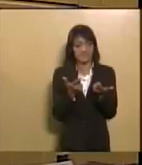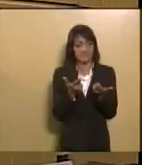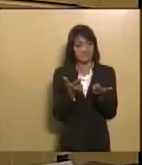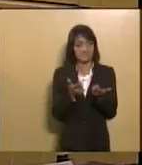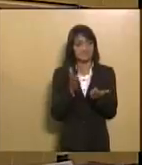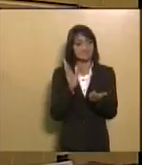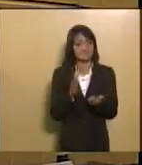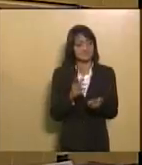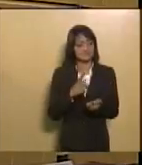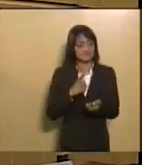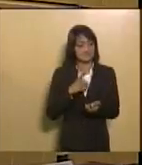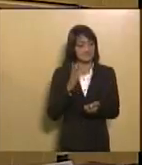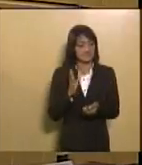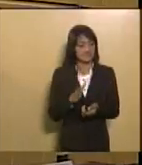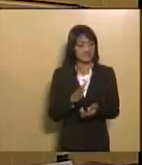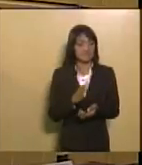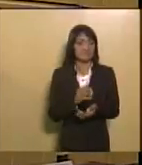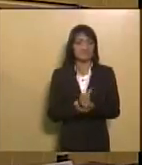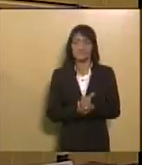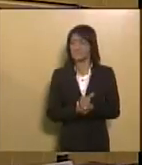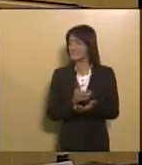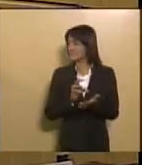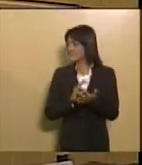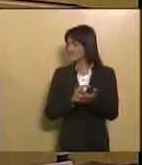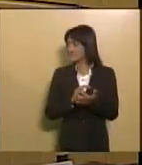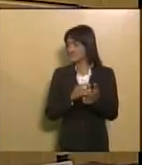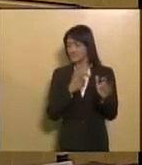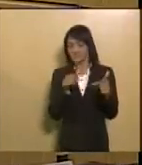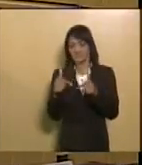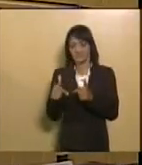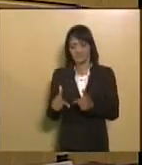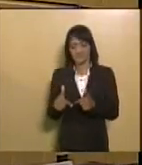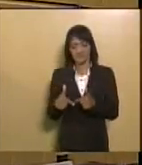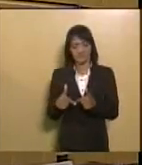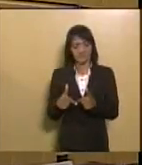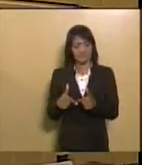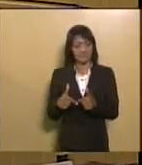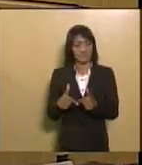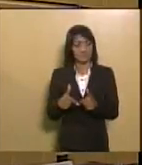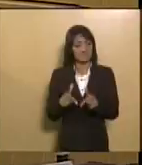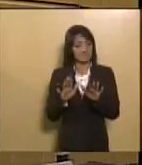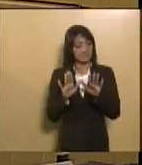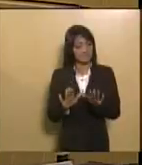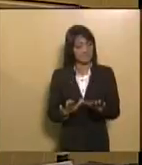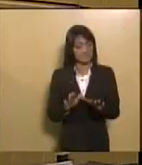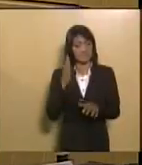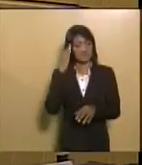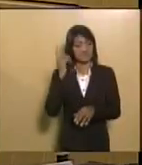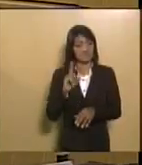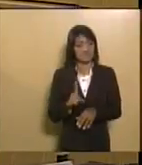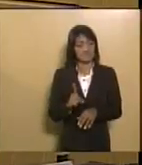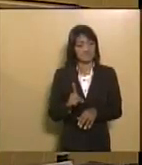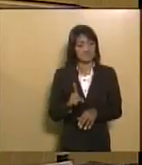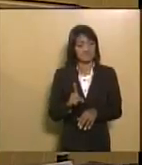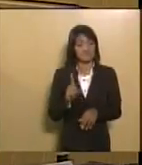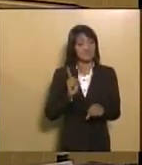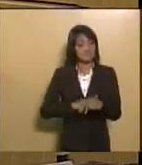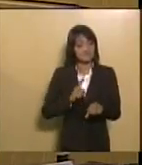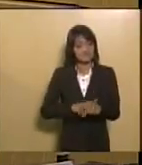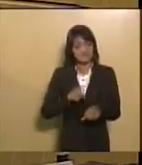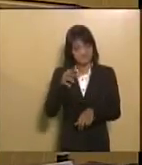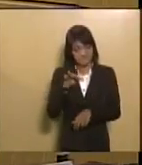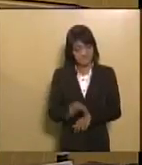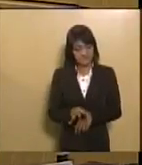um equilíbrio entre o serviço prestado por quem o presta, mas não sei se nesse momento foi o